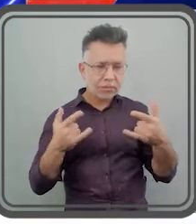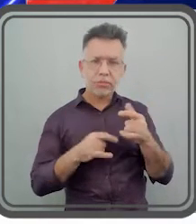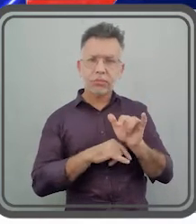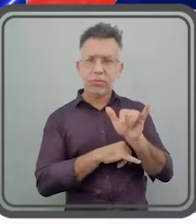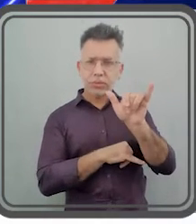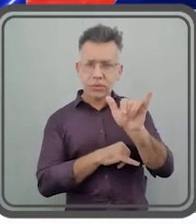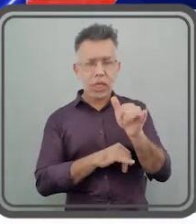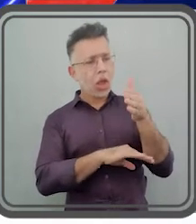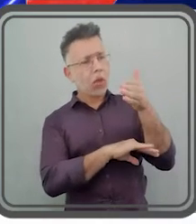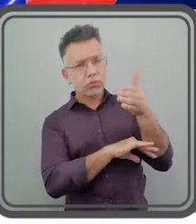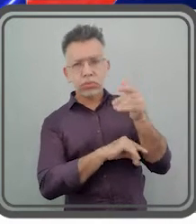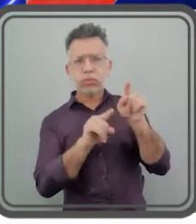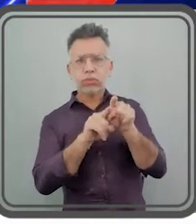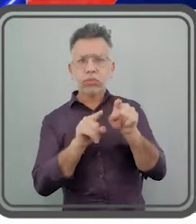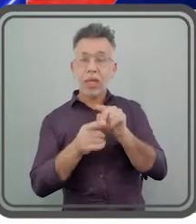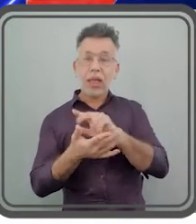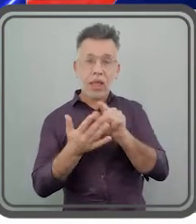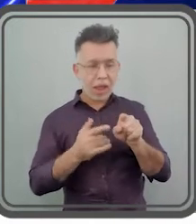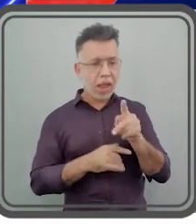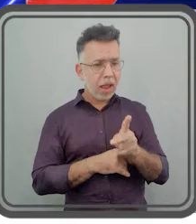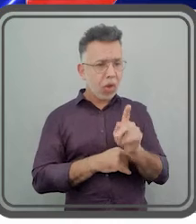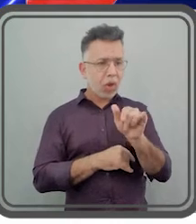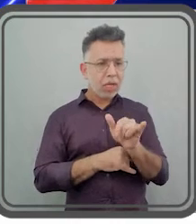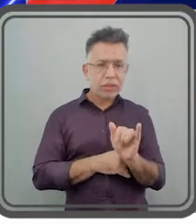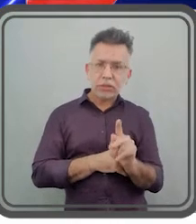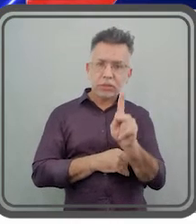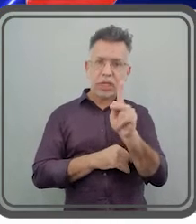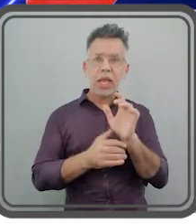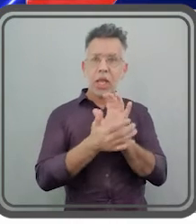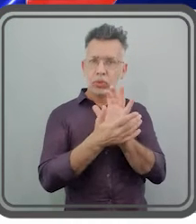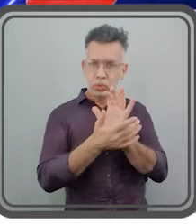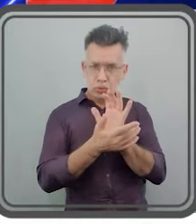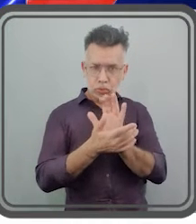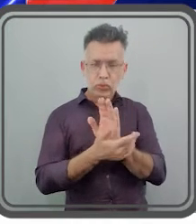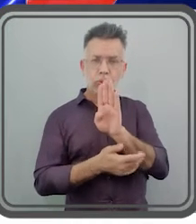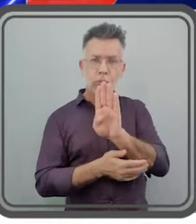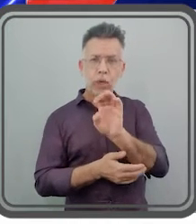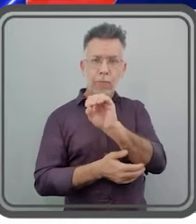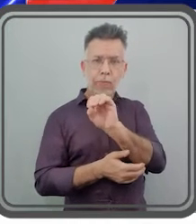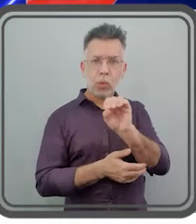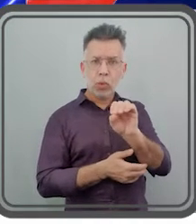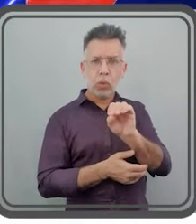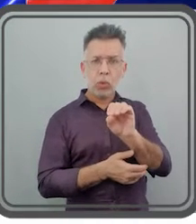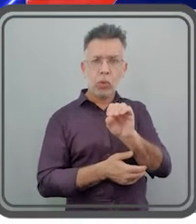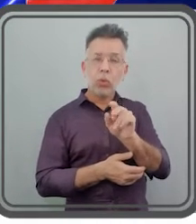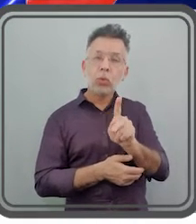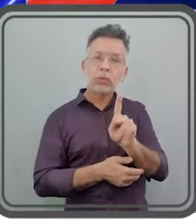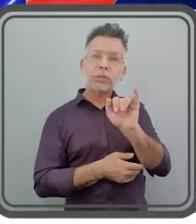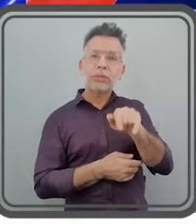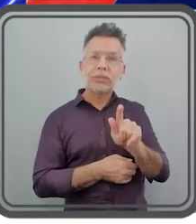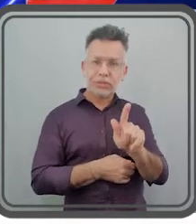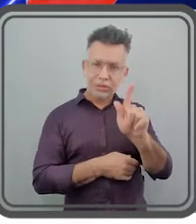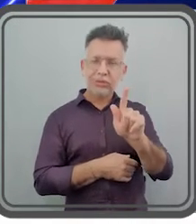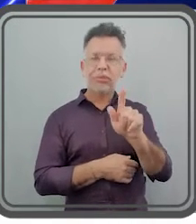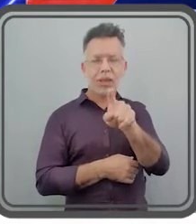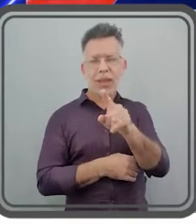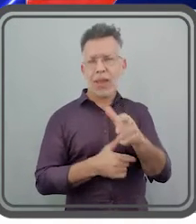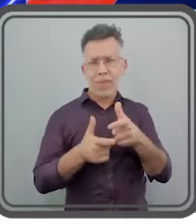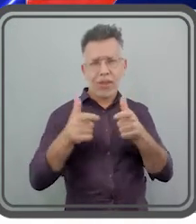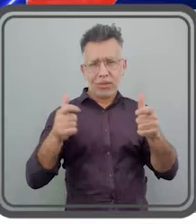aéreas hotéis e hospedagem o cara que faz parte de uma das empresas do grupo multi holding que hoje é o maior livro de de Tecnologia de ver a